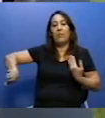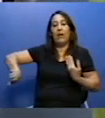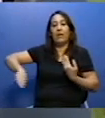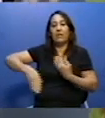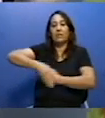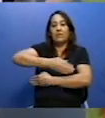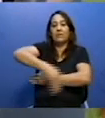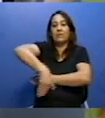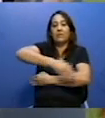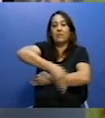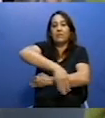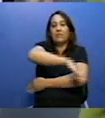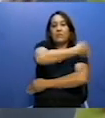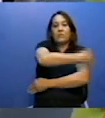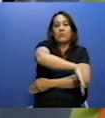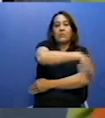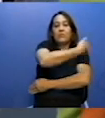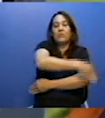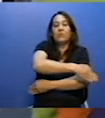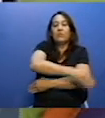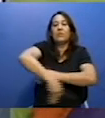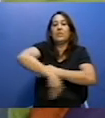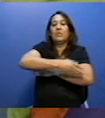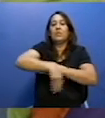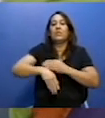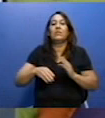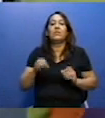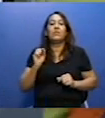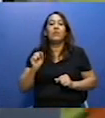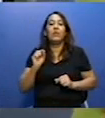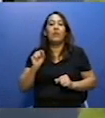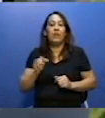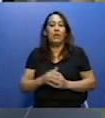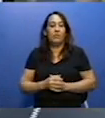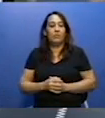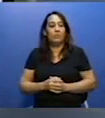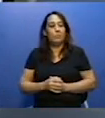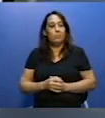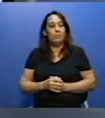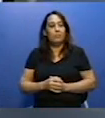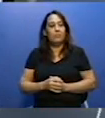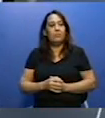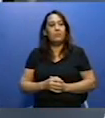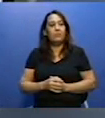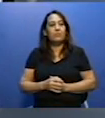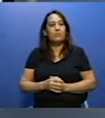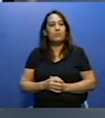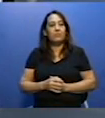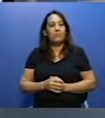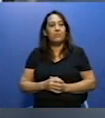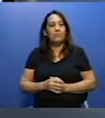separando um quarteirão do outro? Tá fácil, é o que você pintou. Ok?